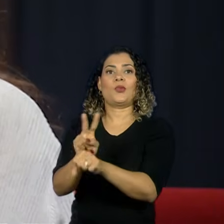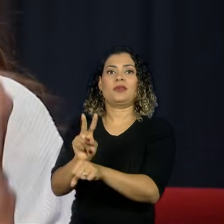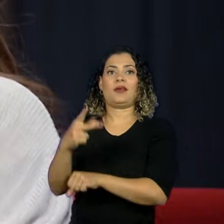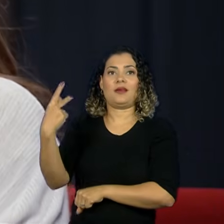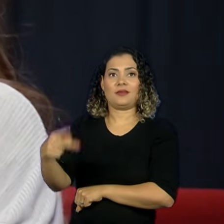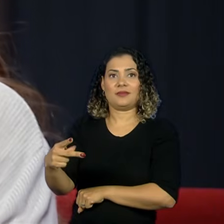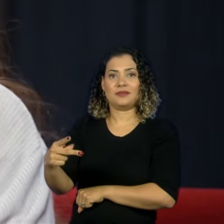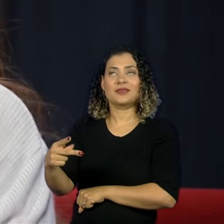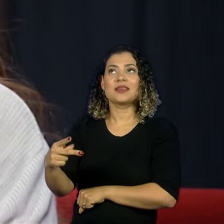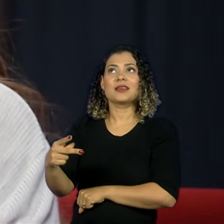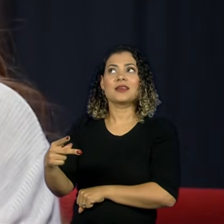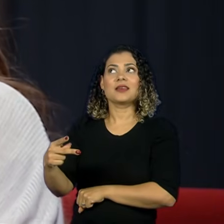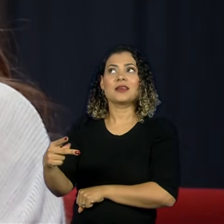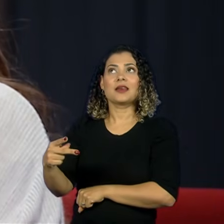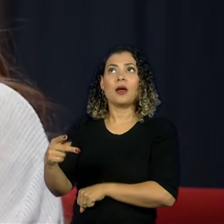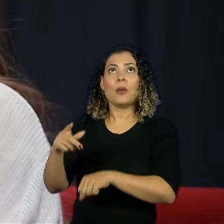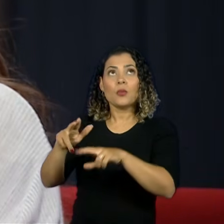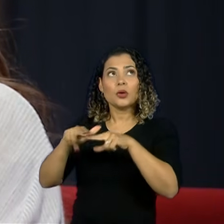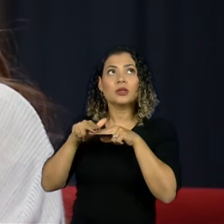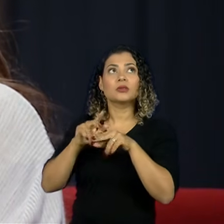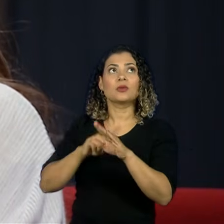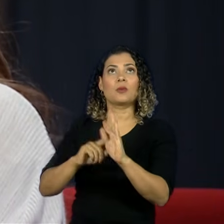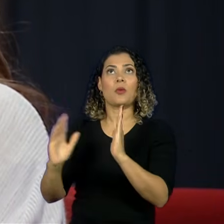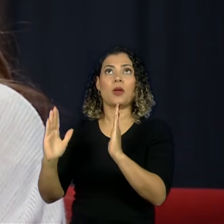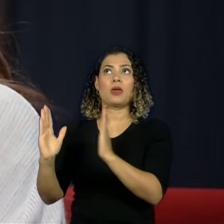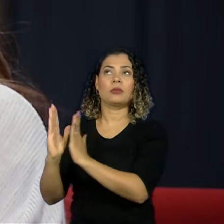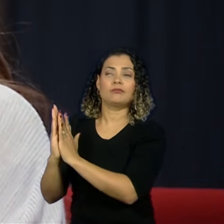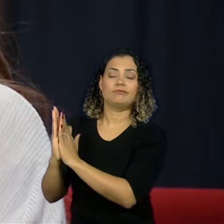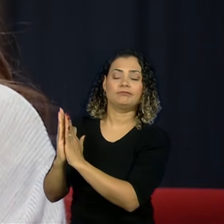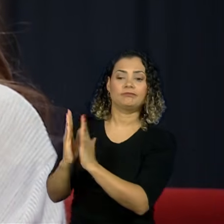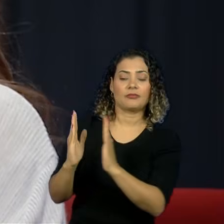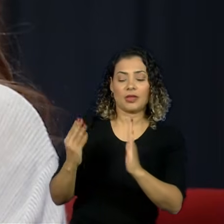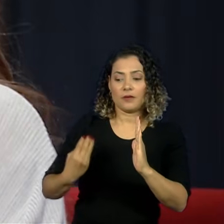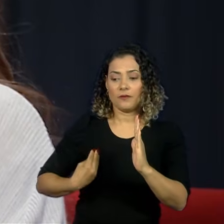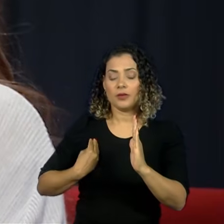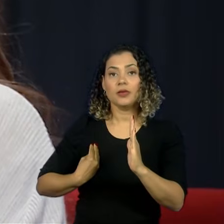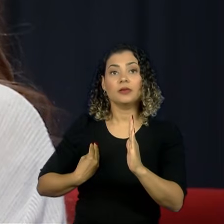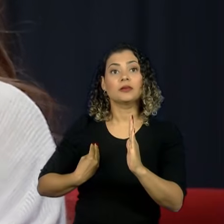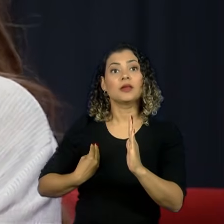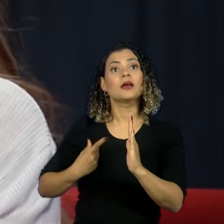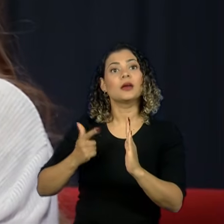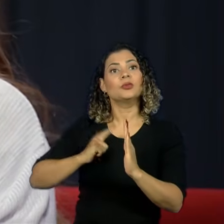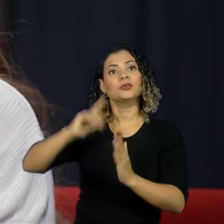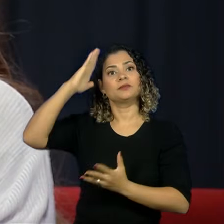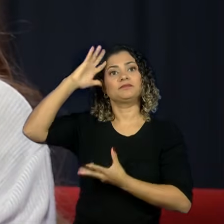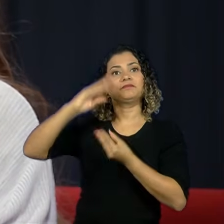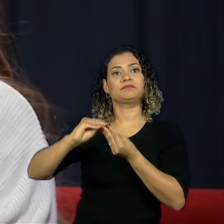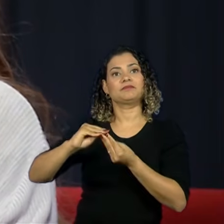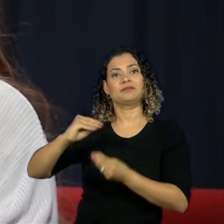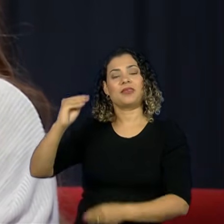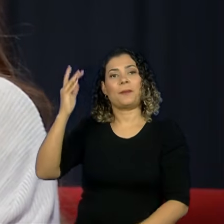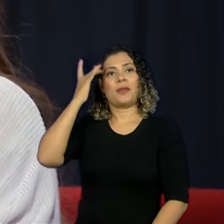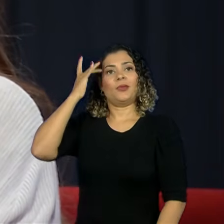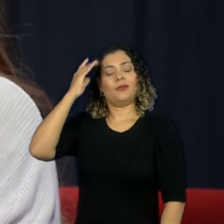Então, num determinado momento da história, eu tive essa resposta.